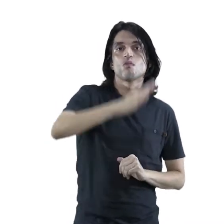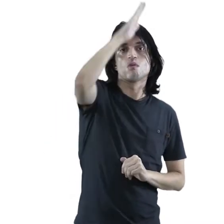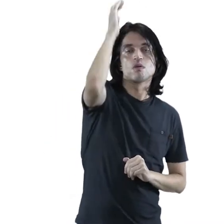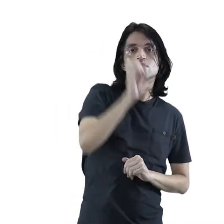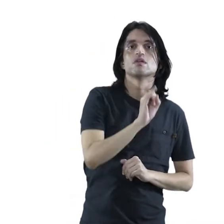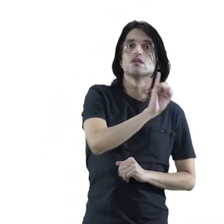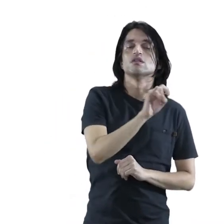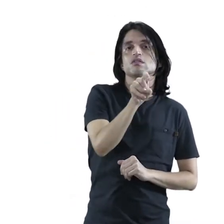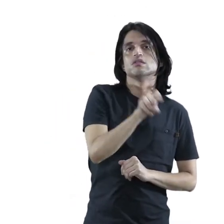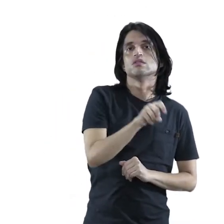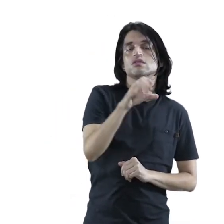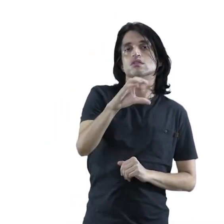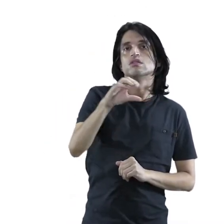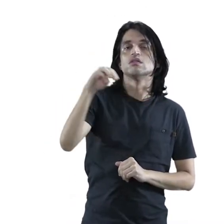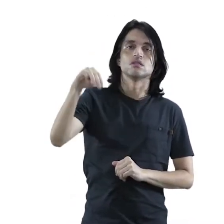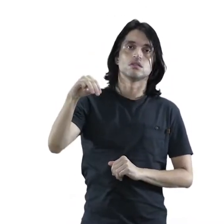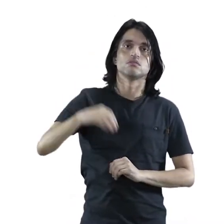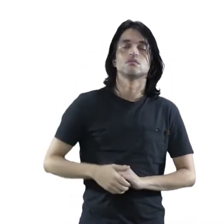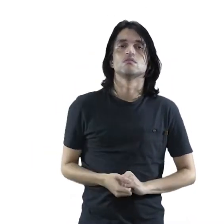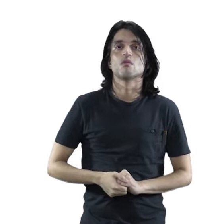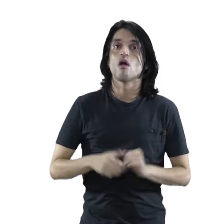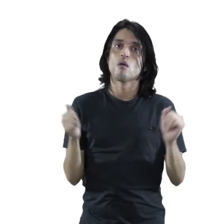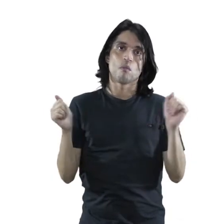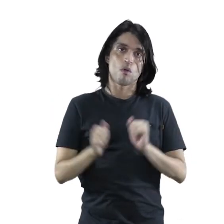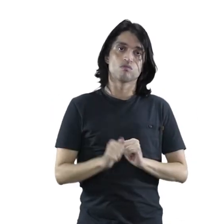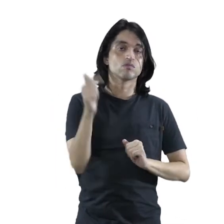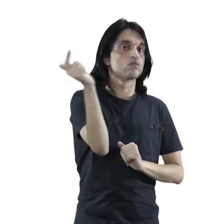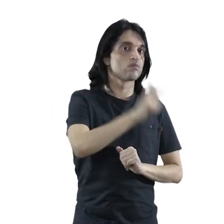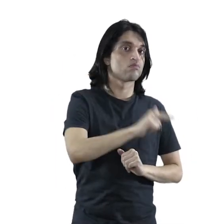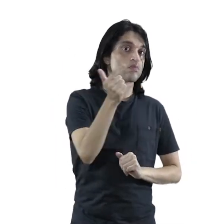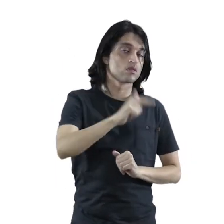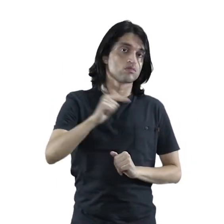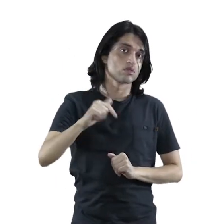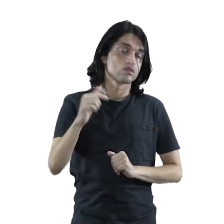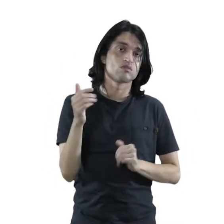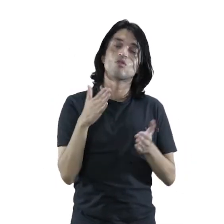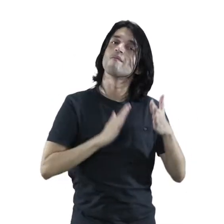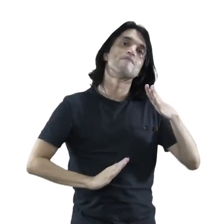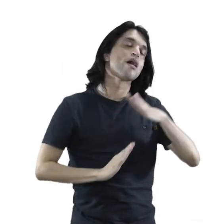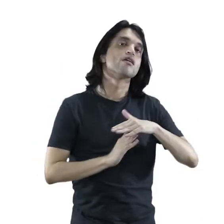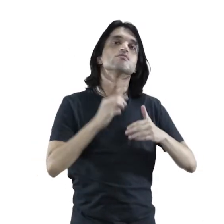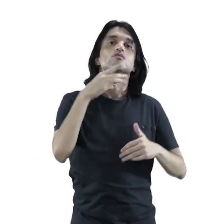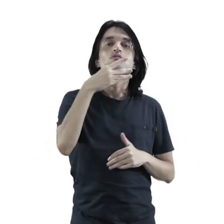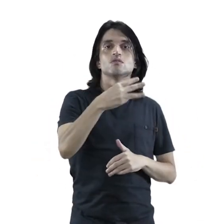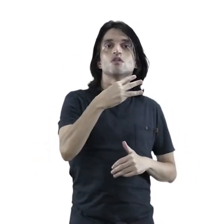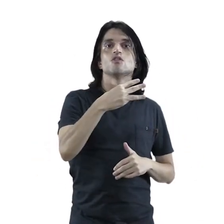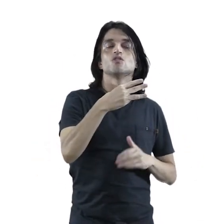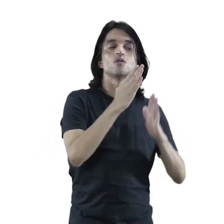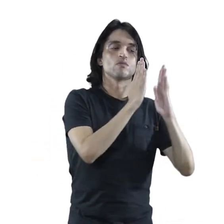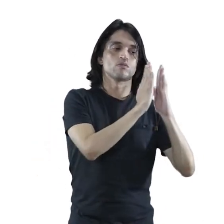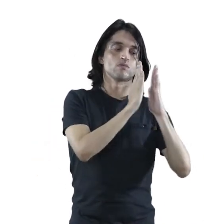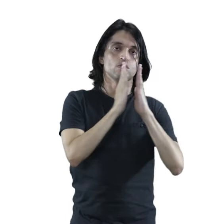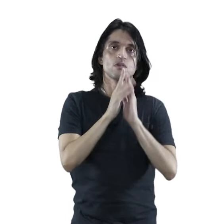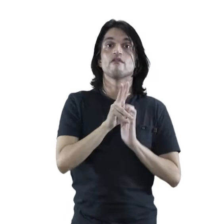numeração romana, os símbolos I, X, C e M podem se repetir no máximo 3 vezes